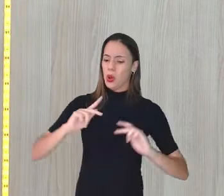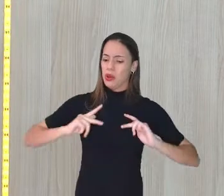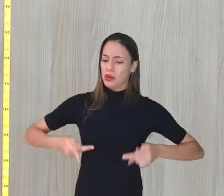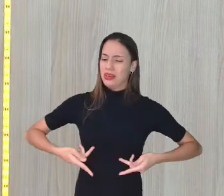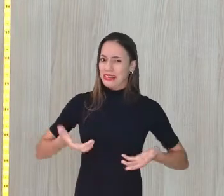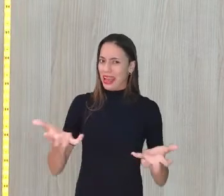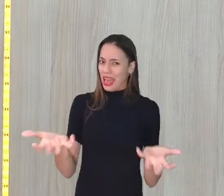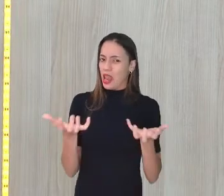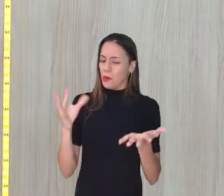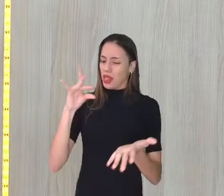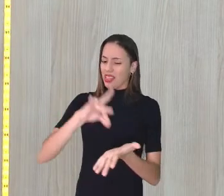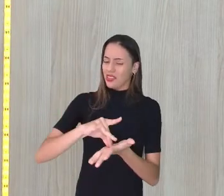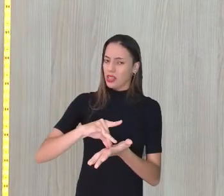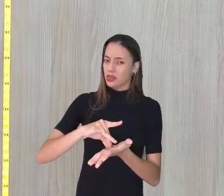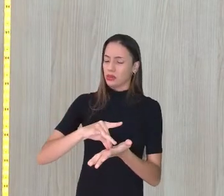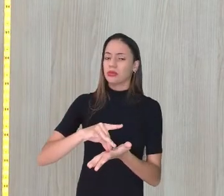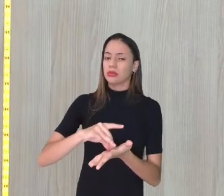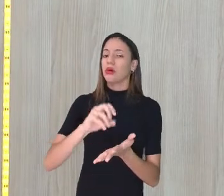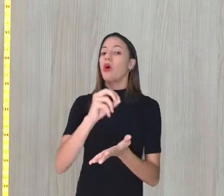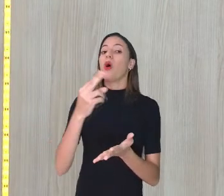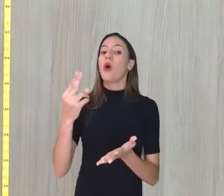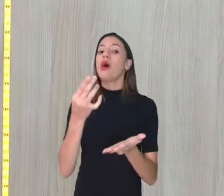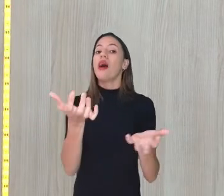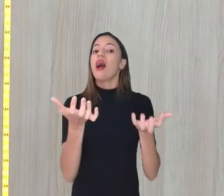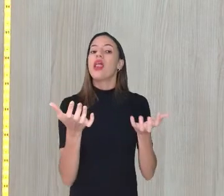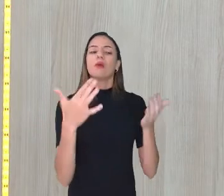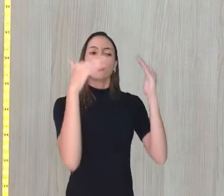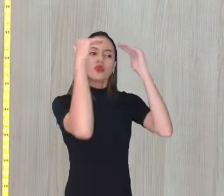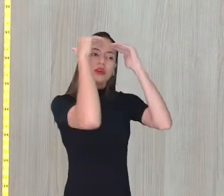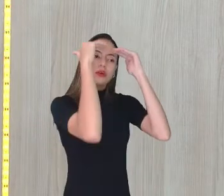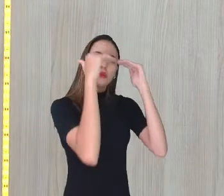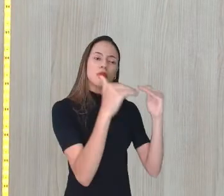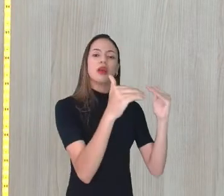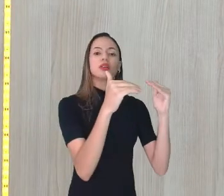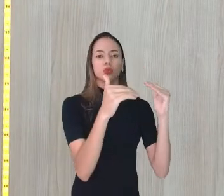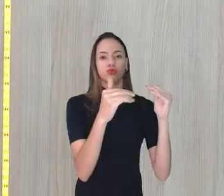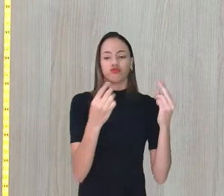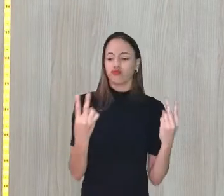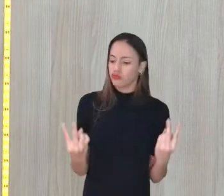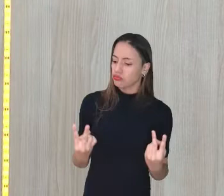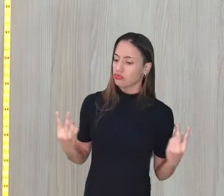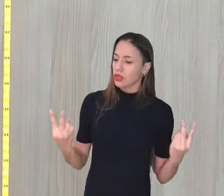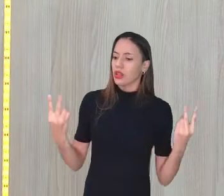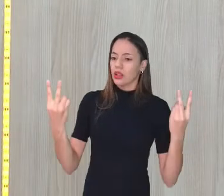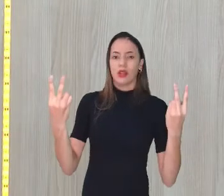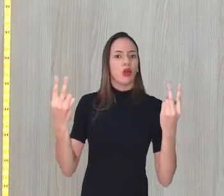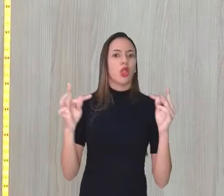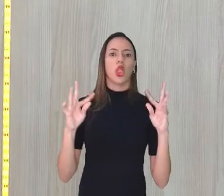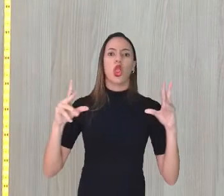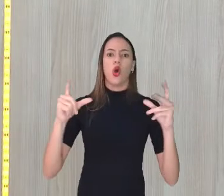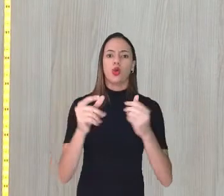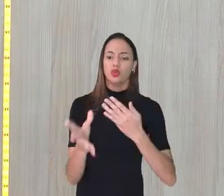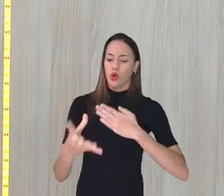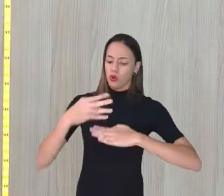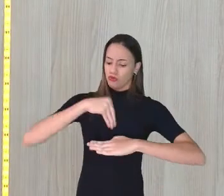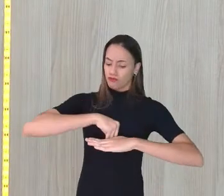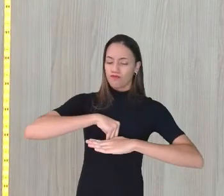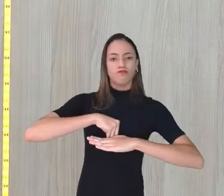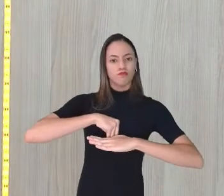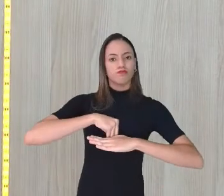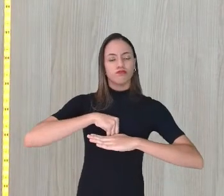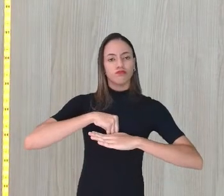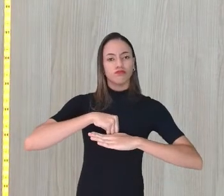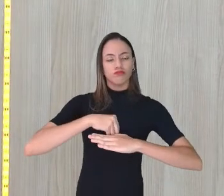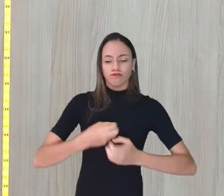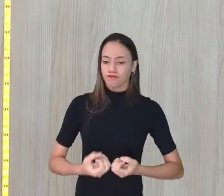os valores, o respeito, né? As virtudes que precisam prevalecer diante dessa crise